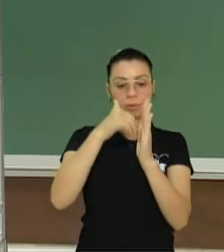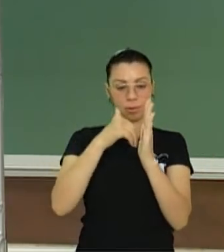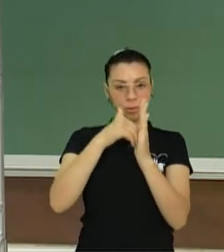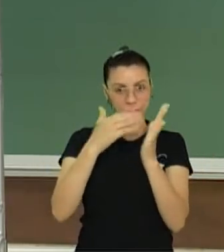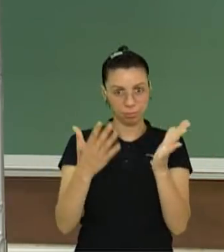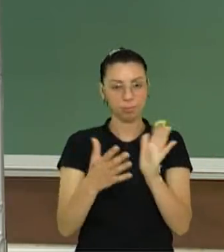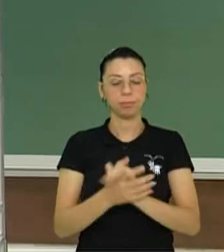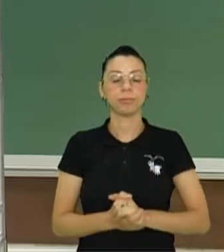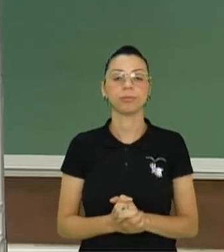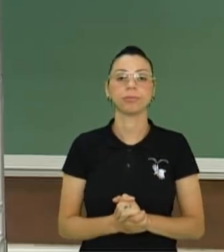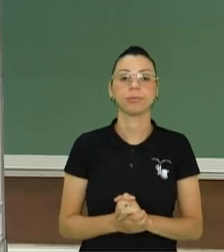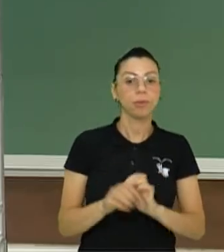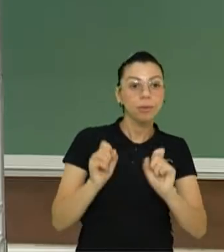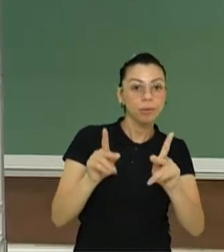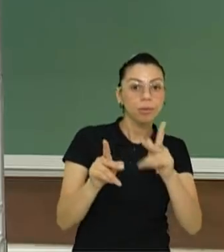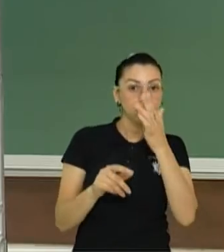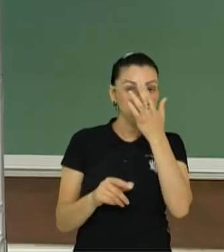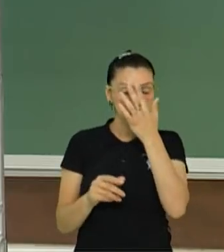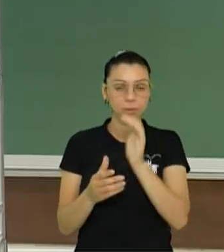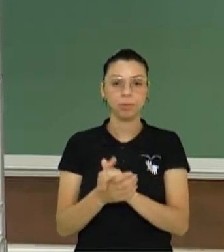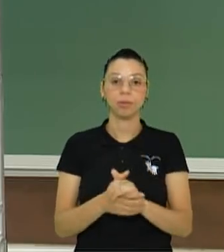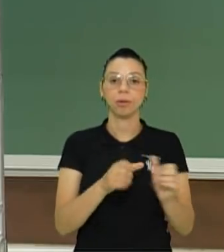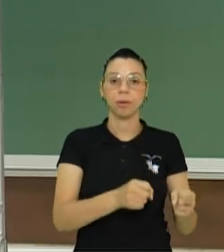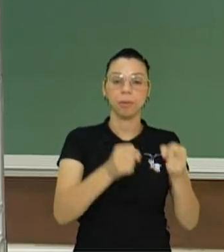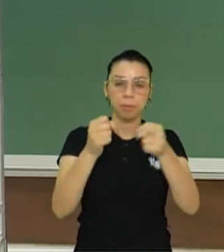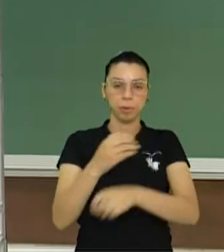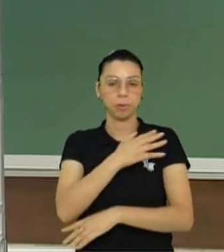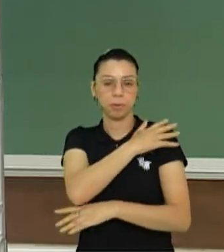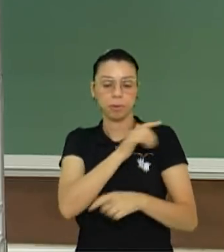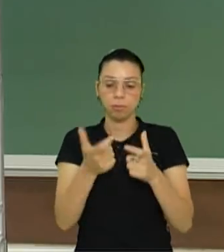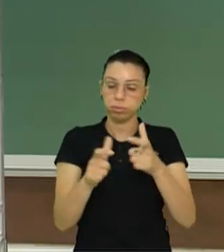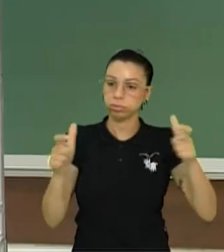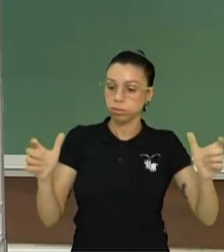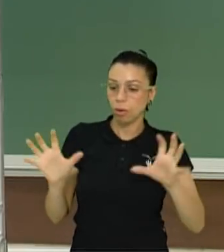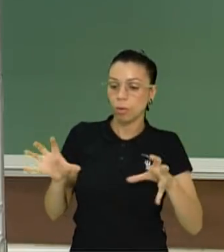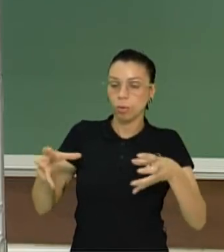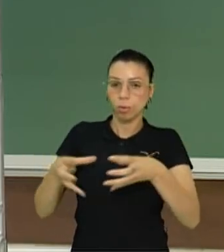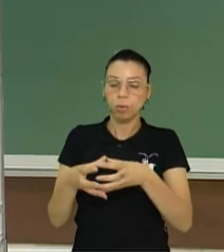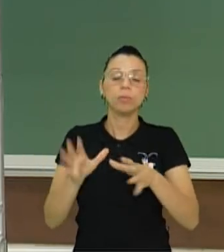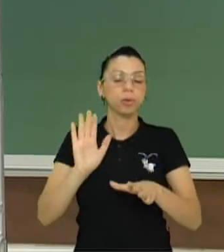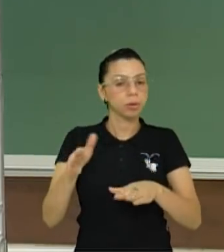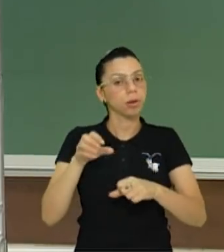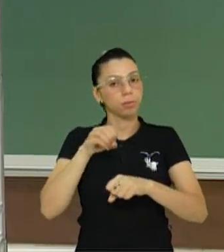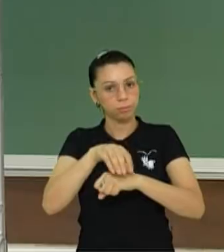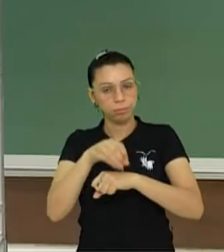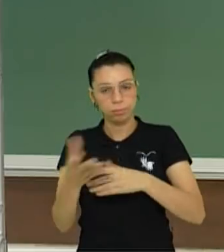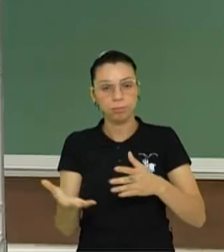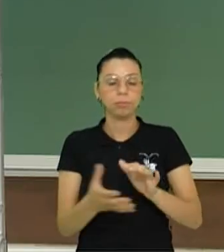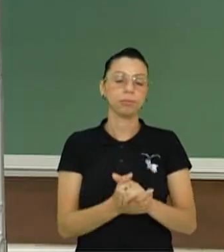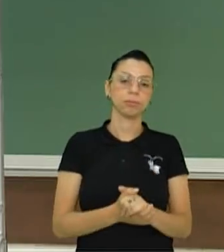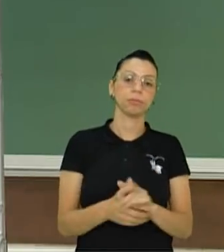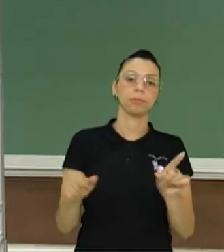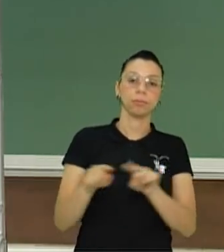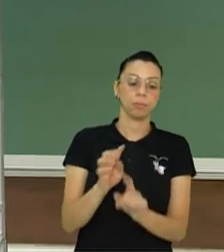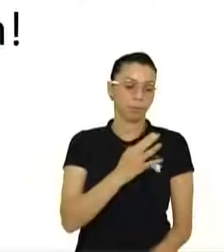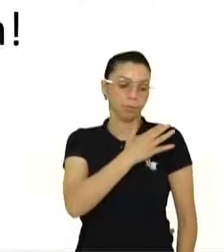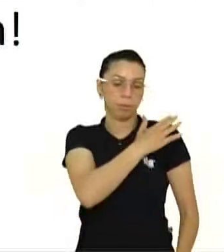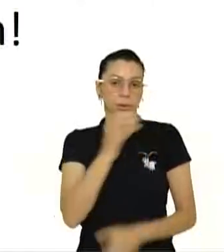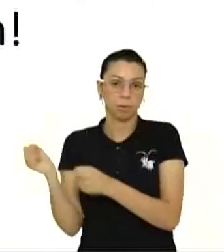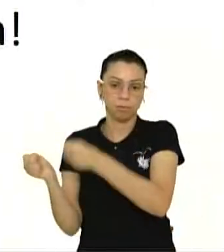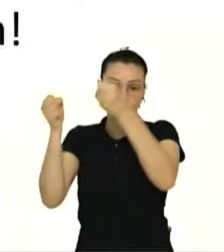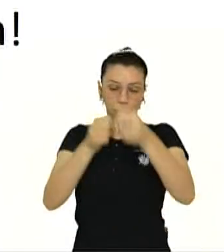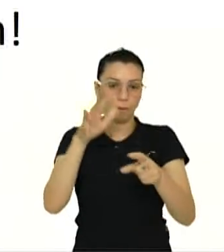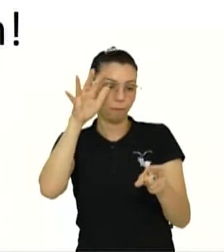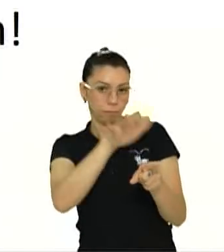não. Fechou aqui? O poder dos generais foi aumentando de acordo com o tamanho de suas legiões, o professor Roberto comentou, e os generais passam a ter uma forte